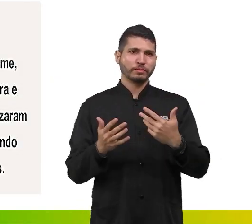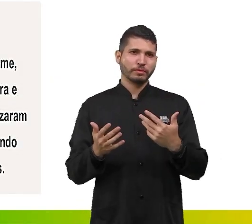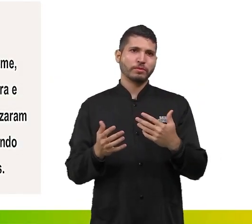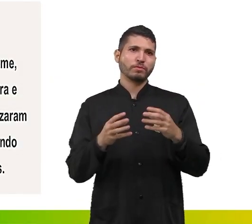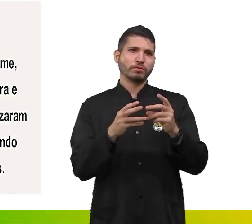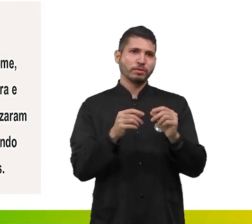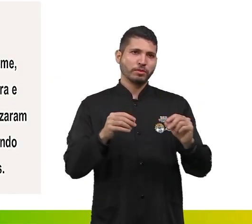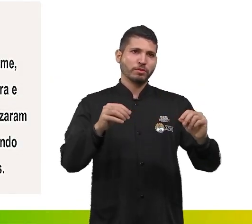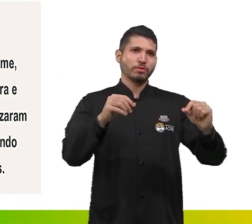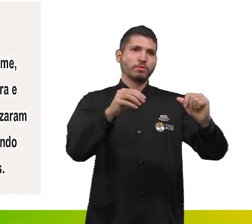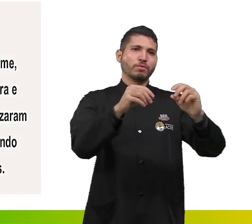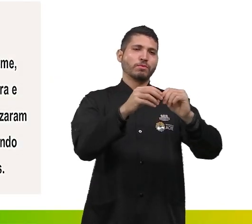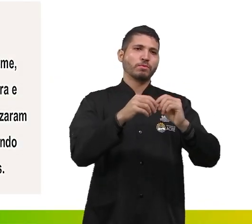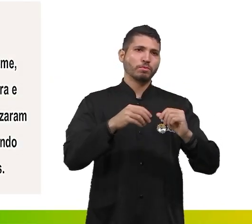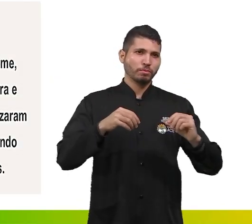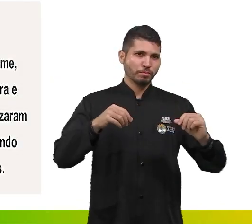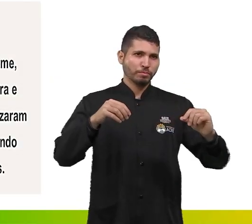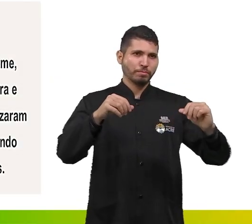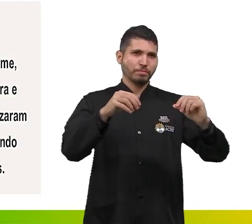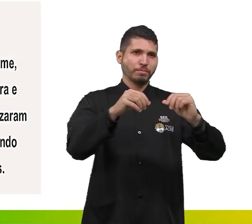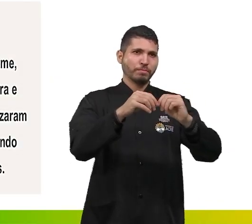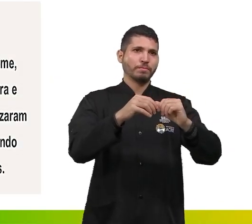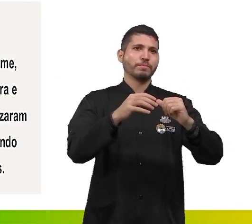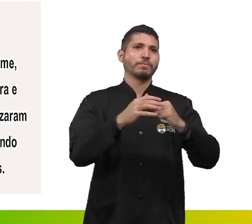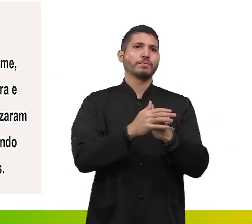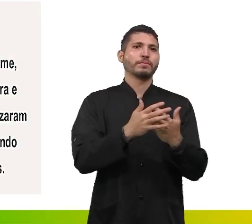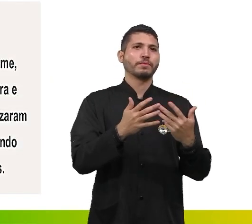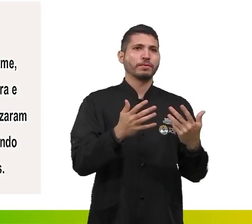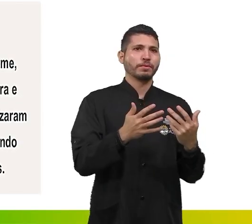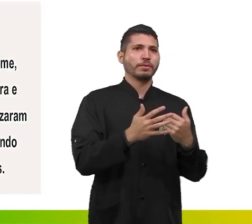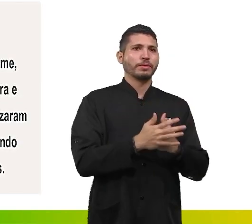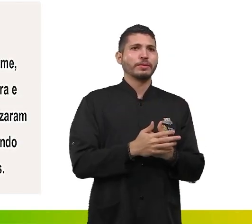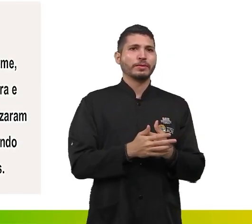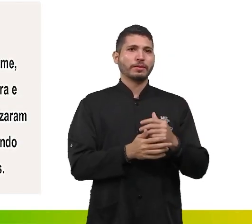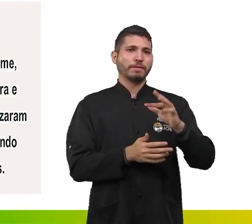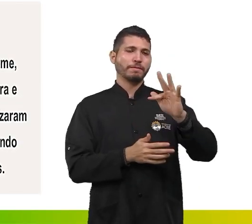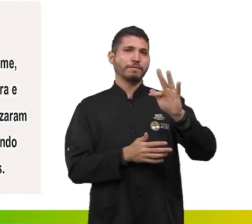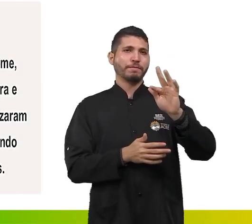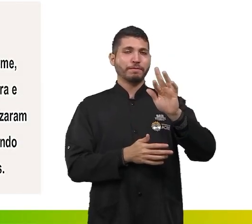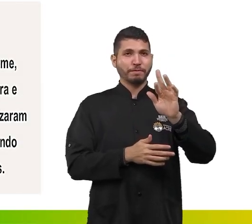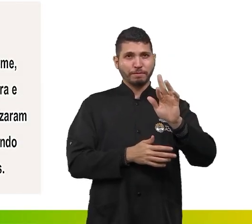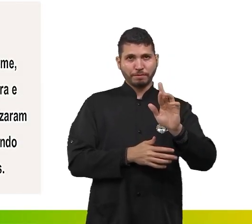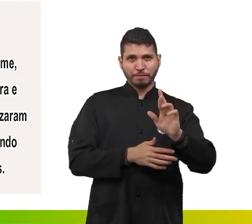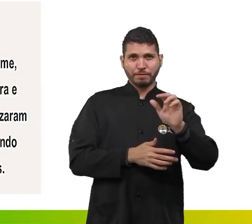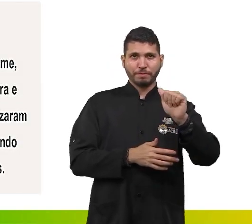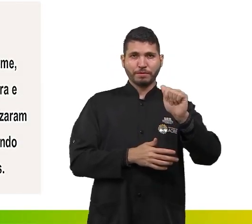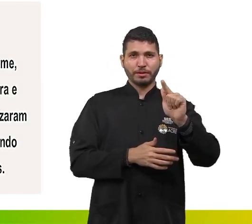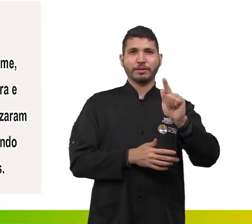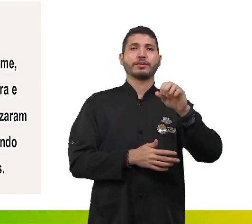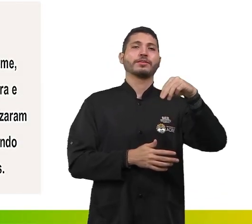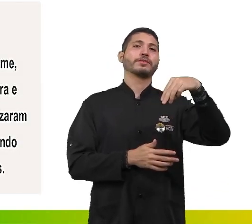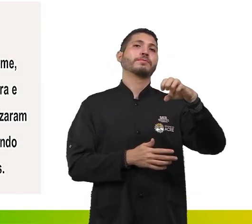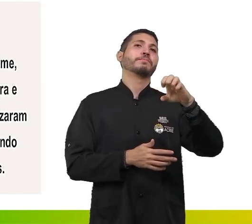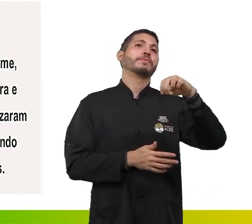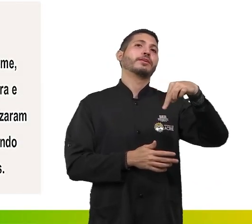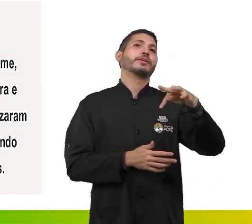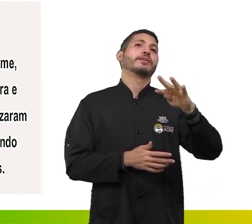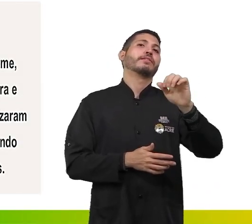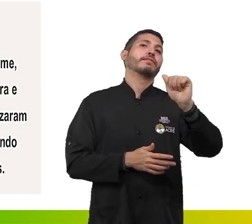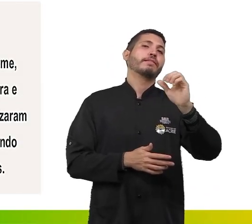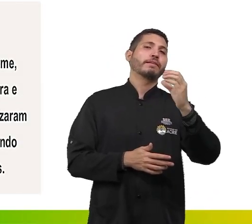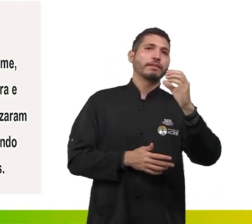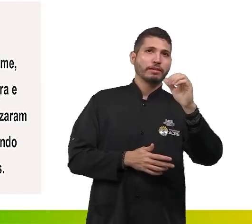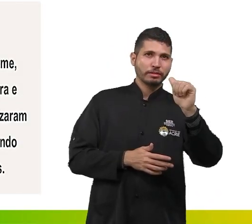territorial, ou seja, a Baixa Idade Média caracterizou-se pela divisão extrema do poder político